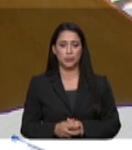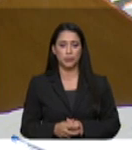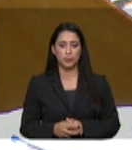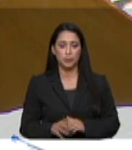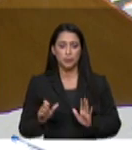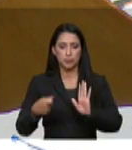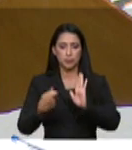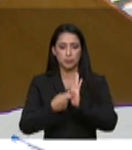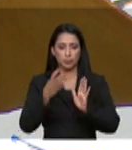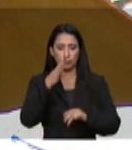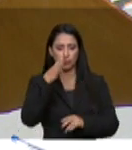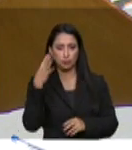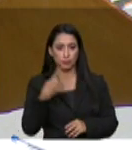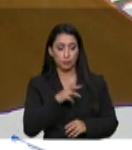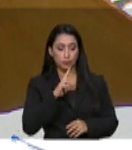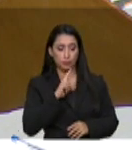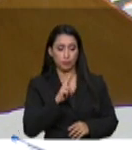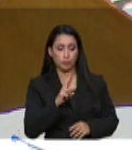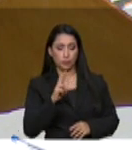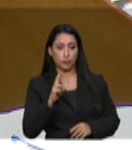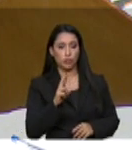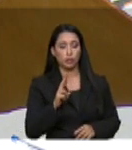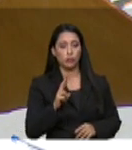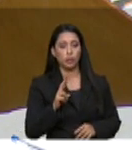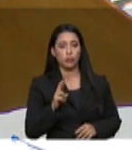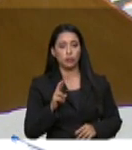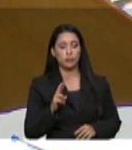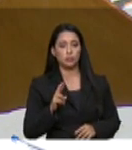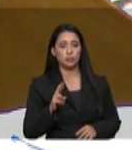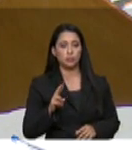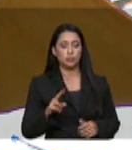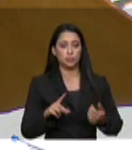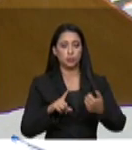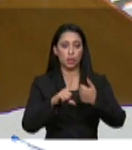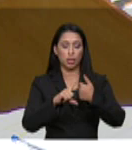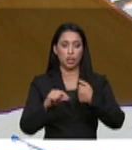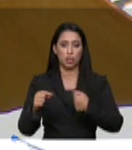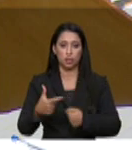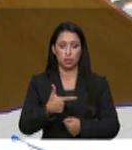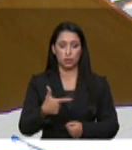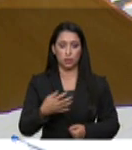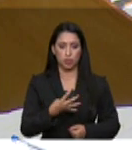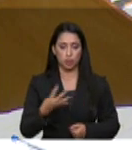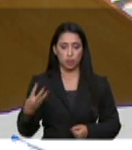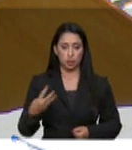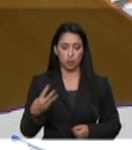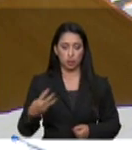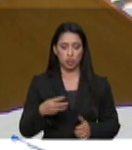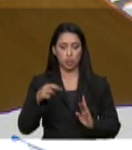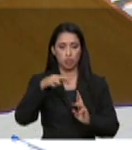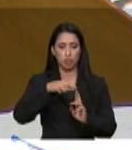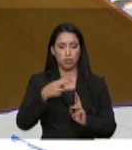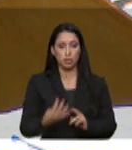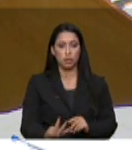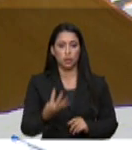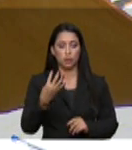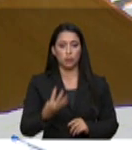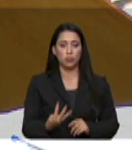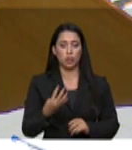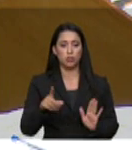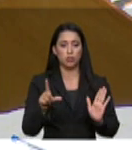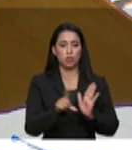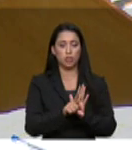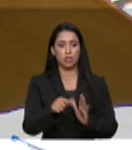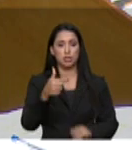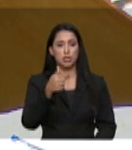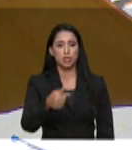e na denúncia o acusado responde pelos crimes previstos no artigo 23 Inciso 4 acumulado consigo 18 da